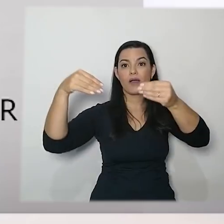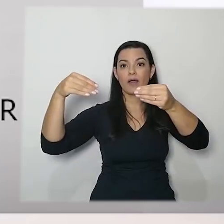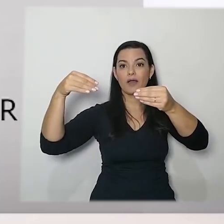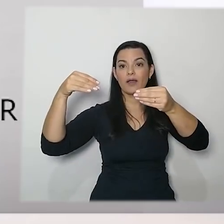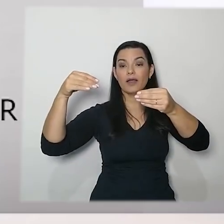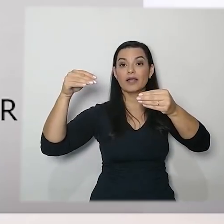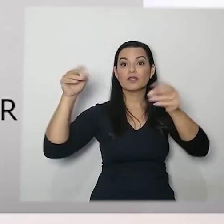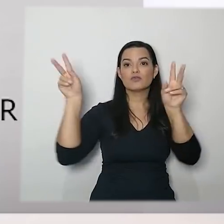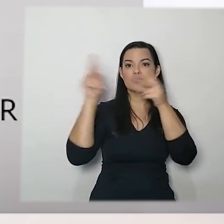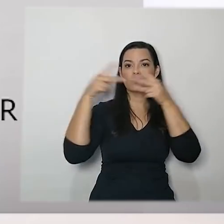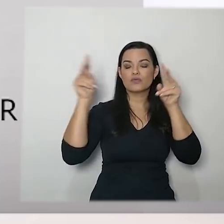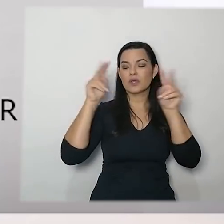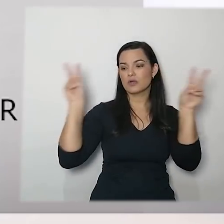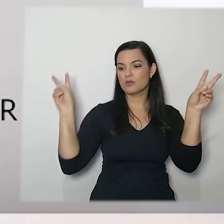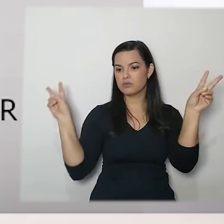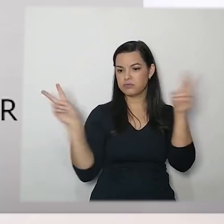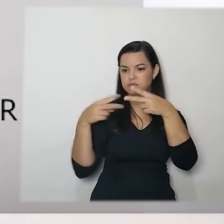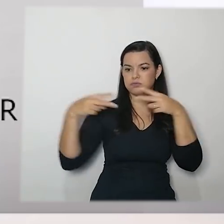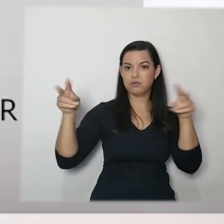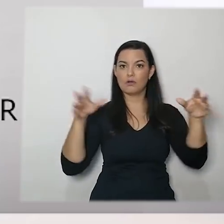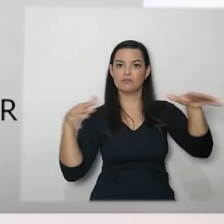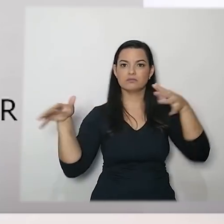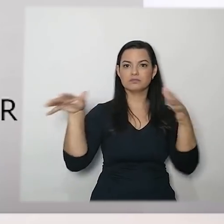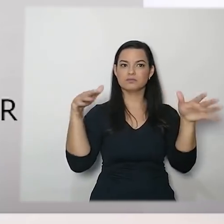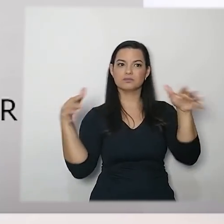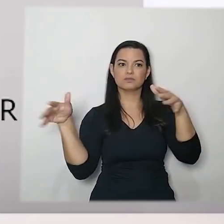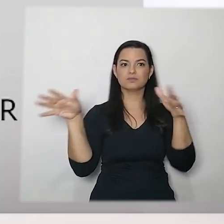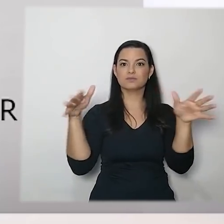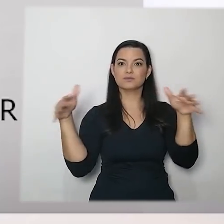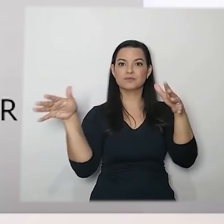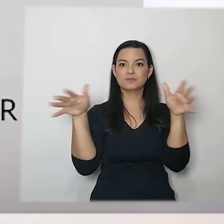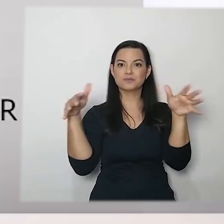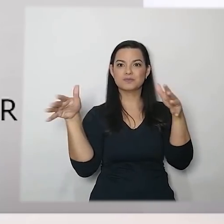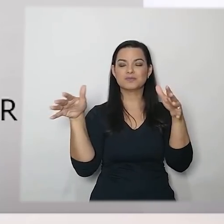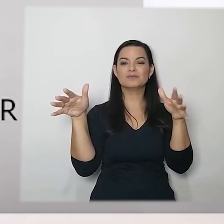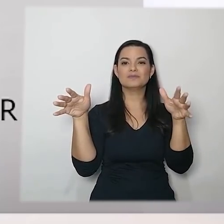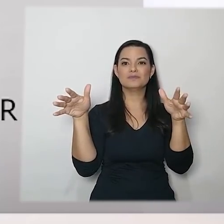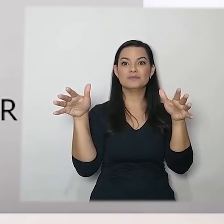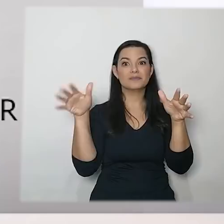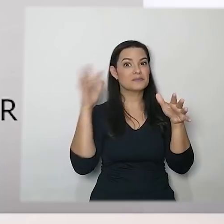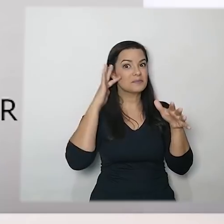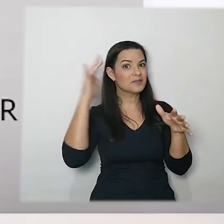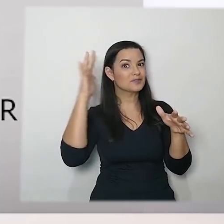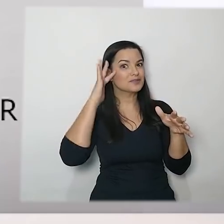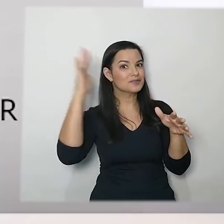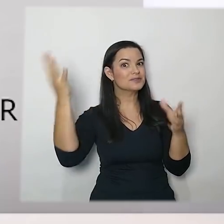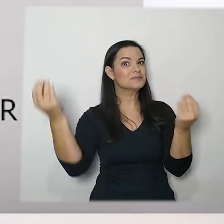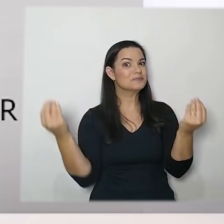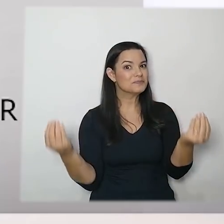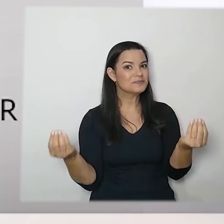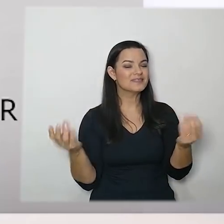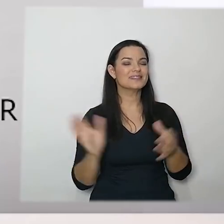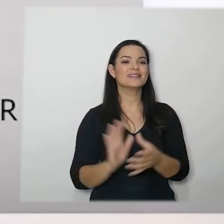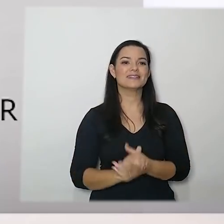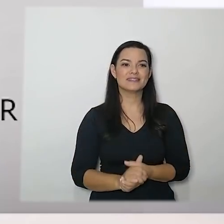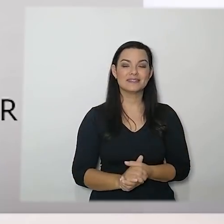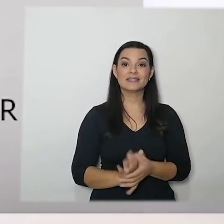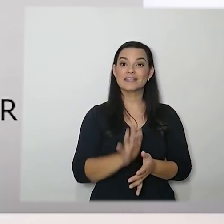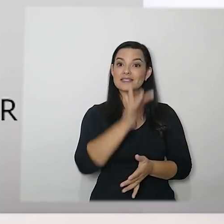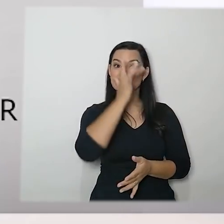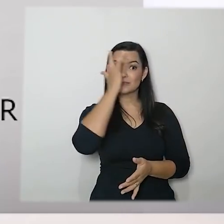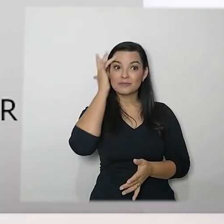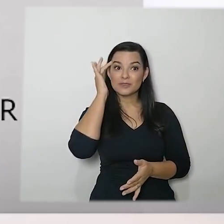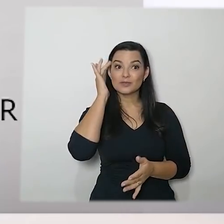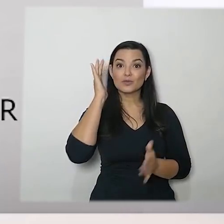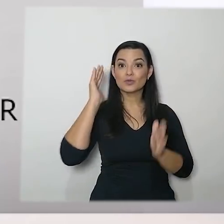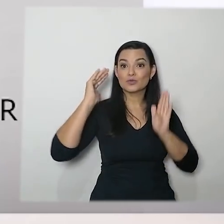quando o vento sopra, balança essas placas. Imaginem só, aquelas pessoas ali